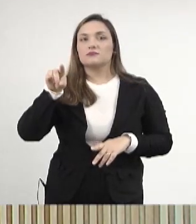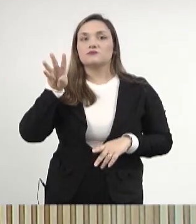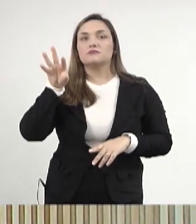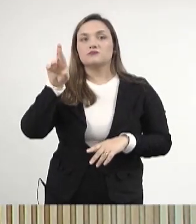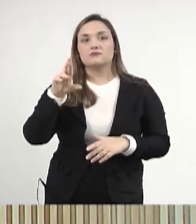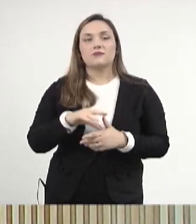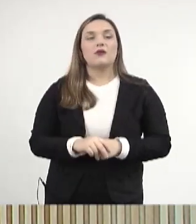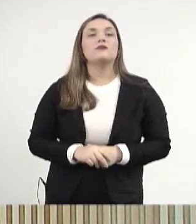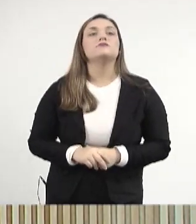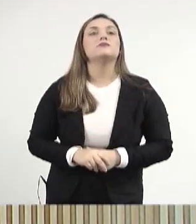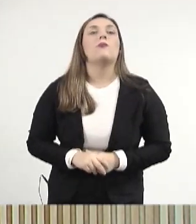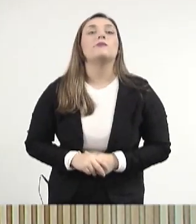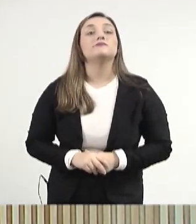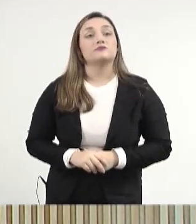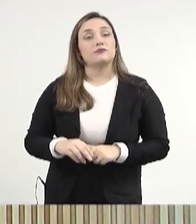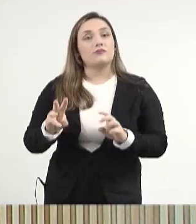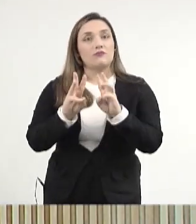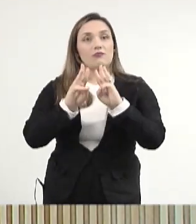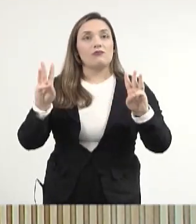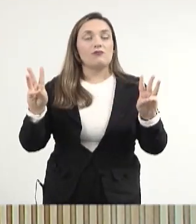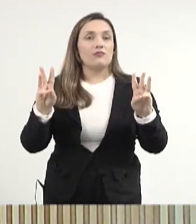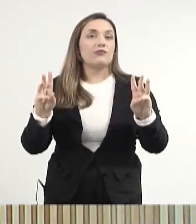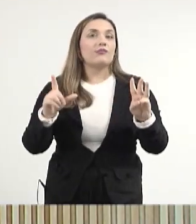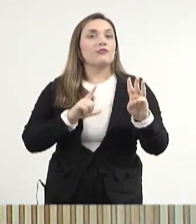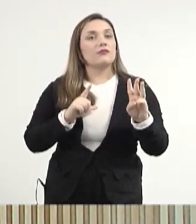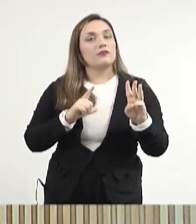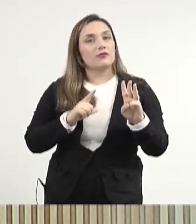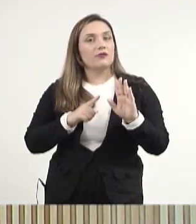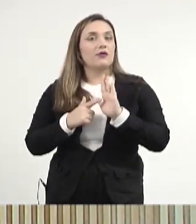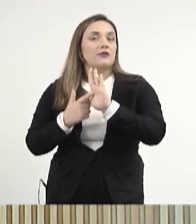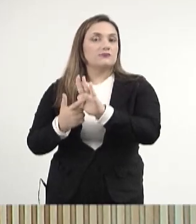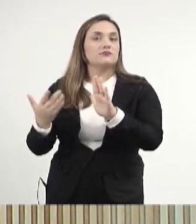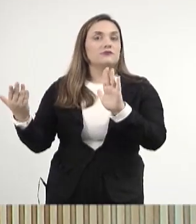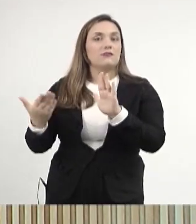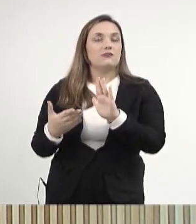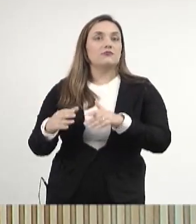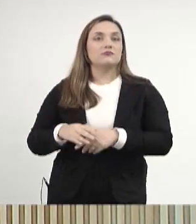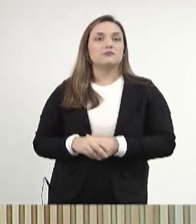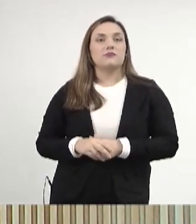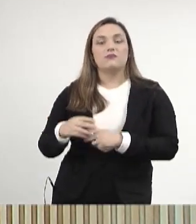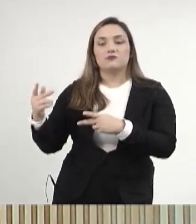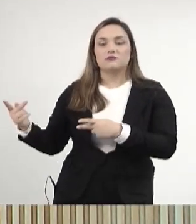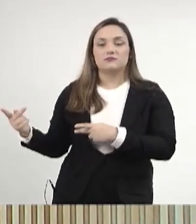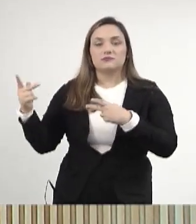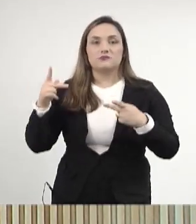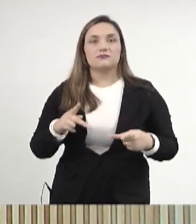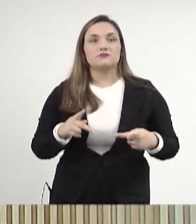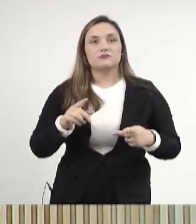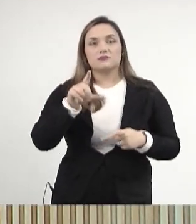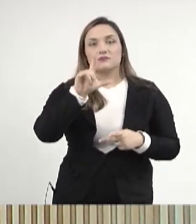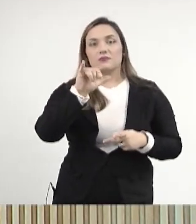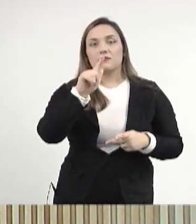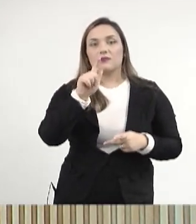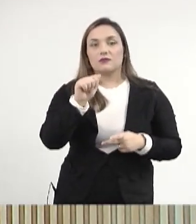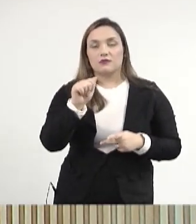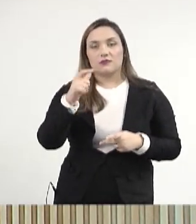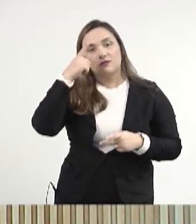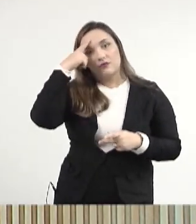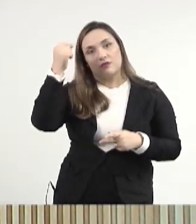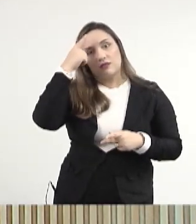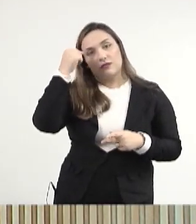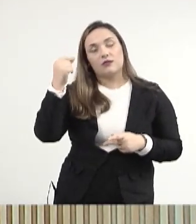www.al.ms.gov.br. O site da Alemes, inclusive destacando hoje a visita da Liga Acadêmica de